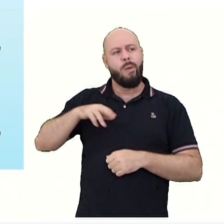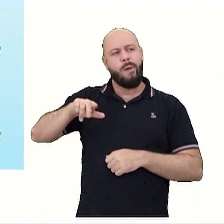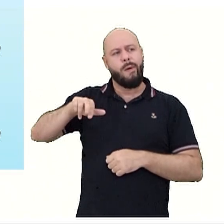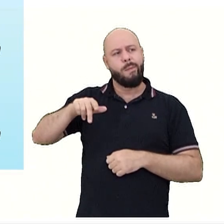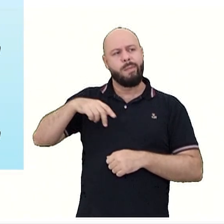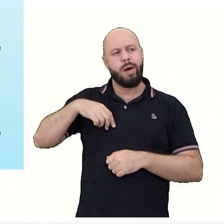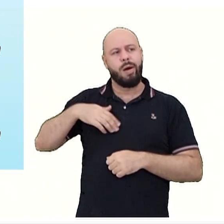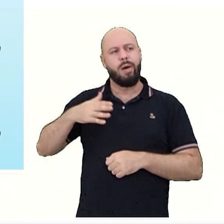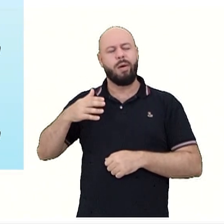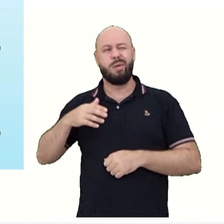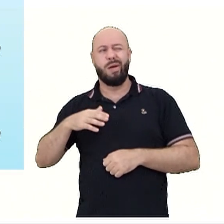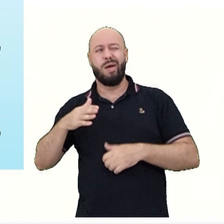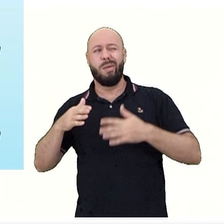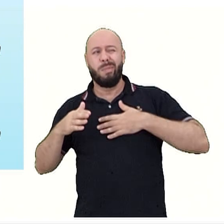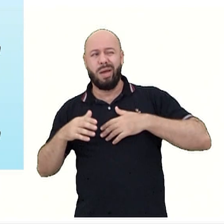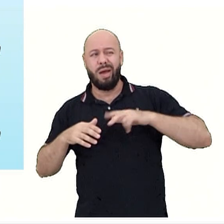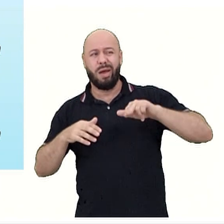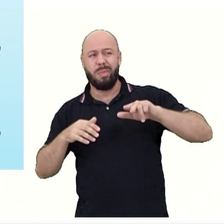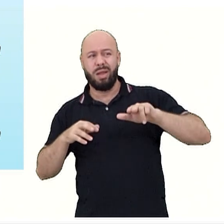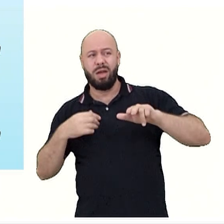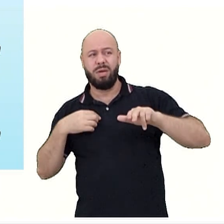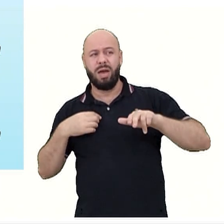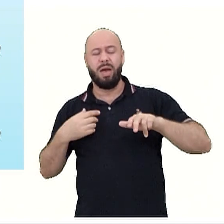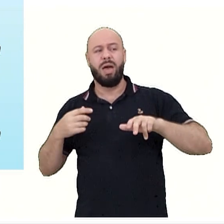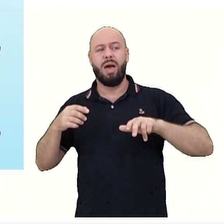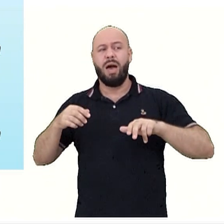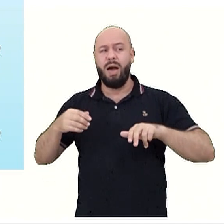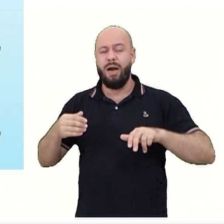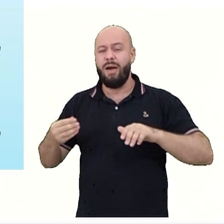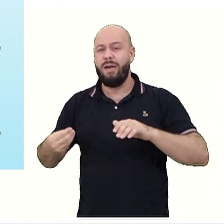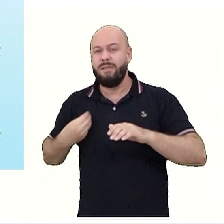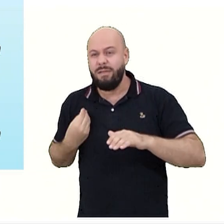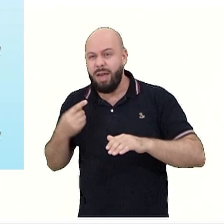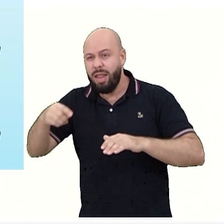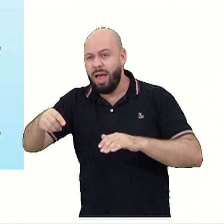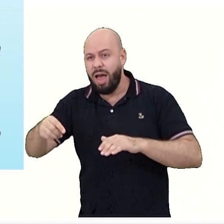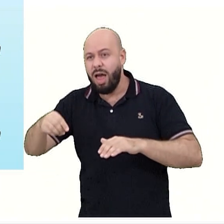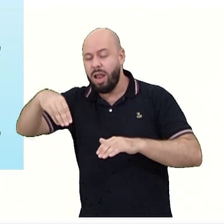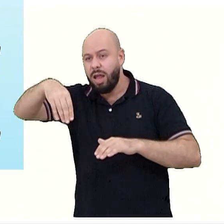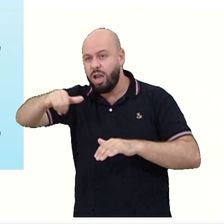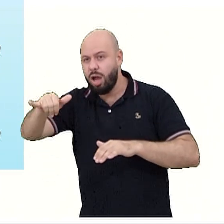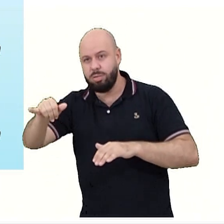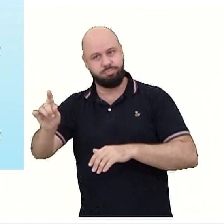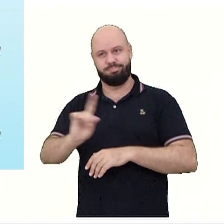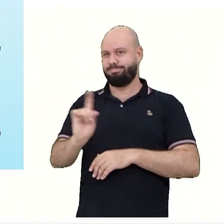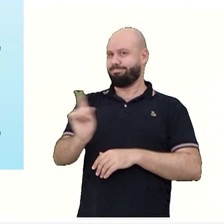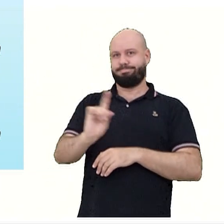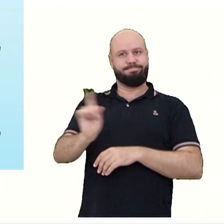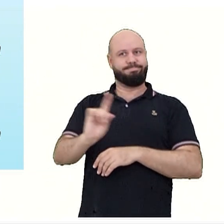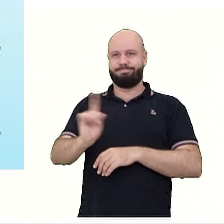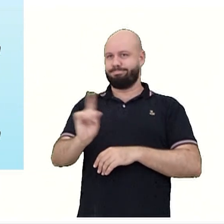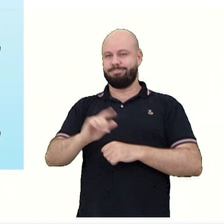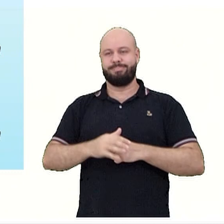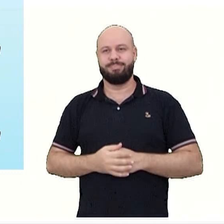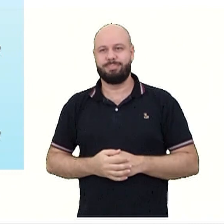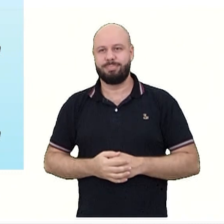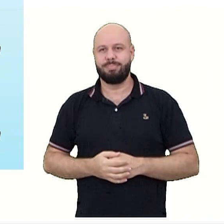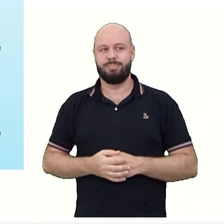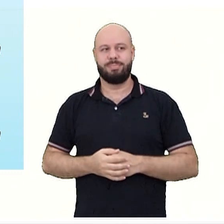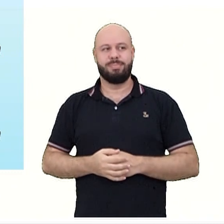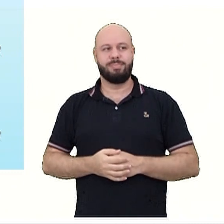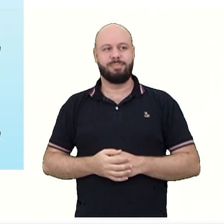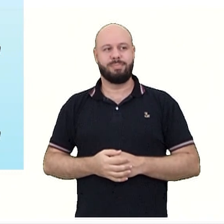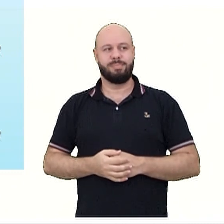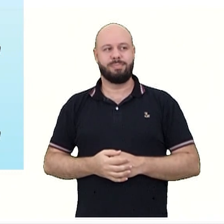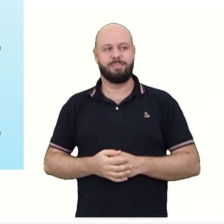my sister lived in New York. Então, nem meu irmão nem minha irmã moravam em Nova York,